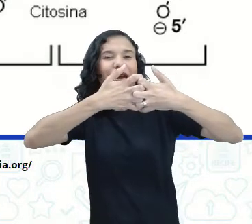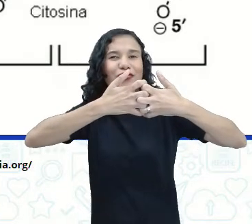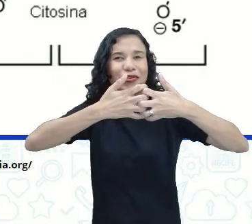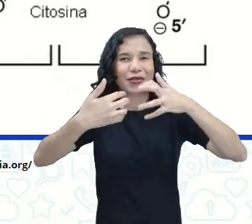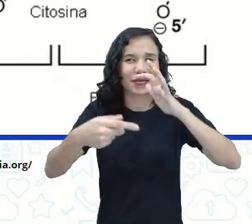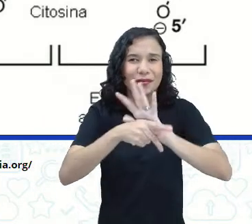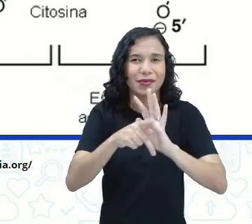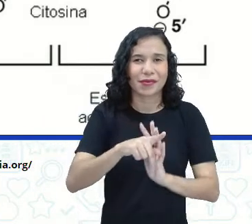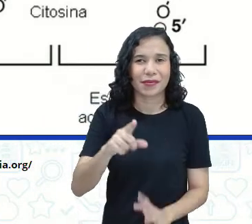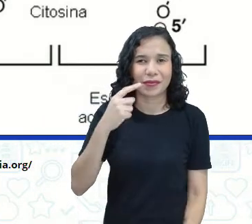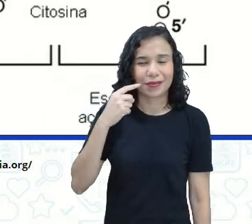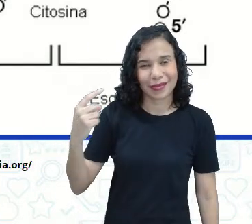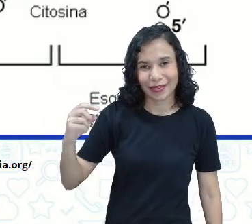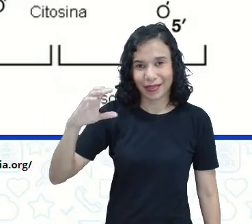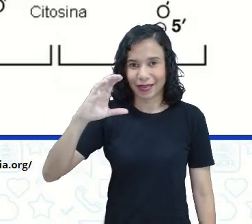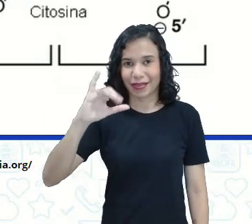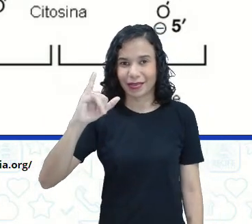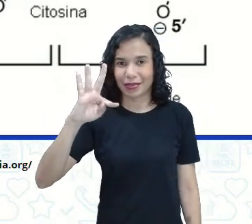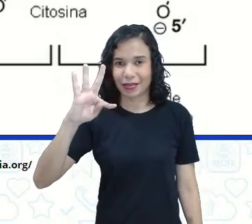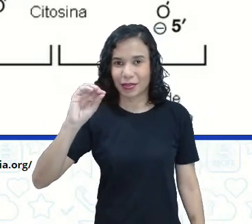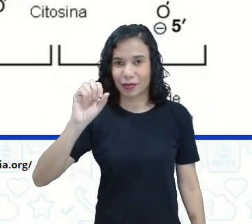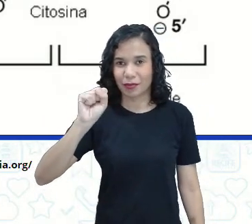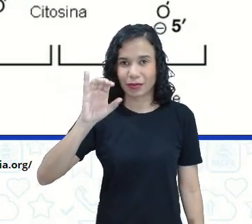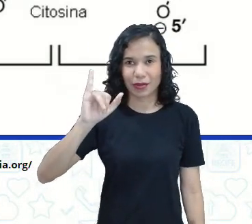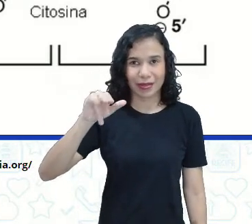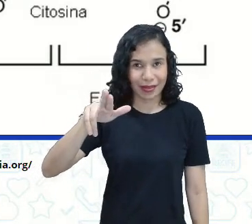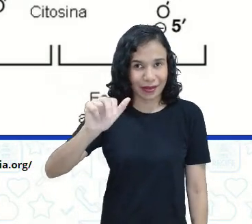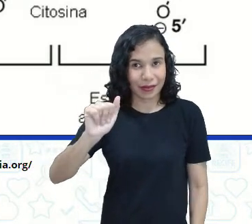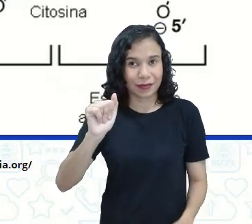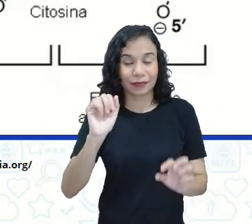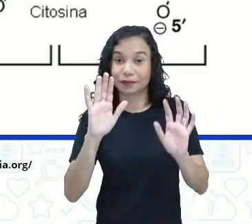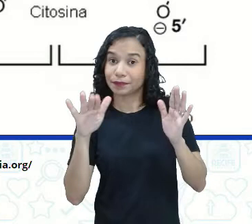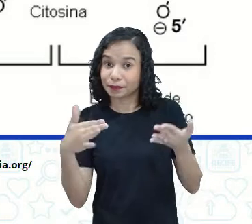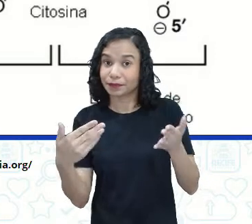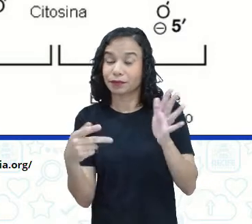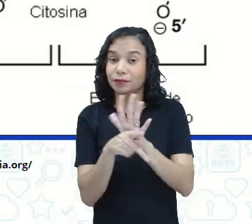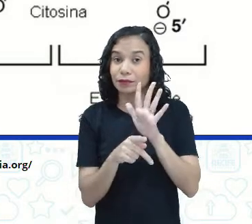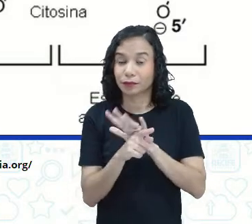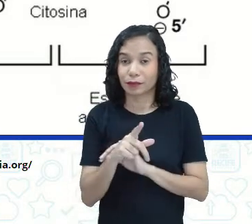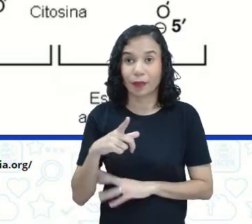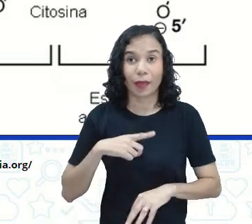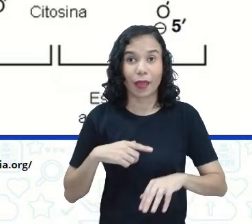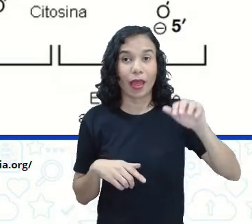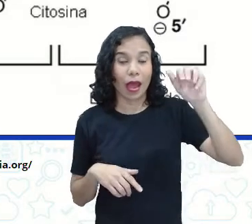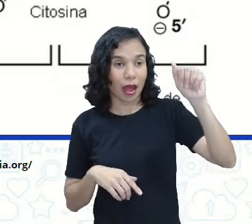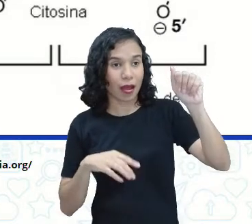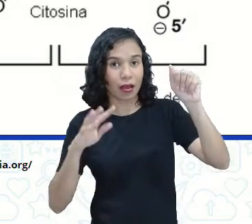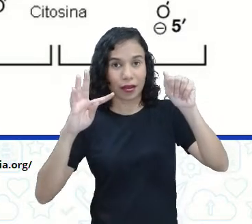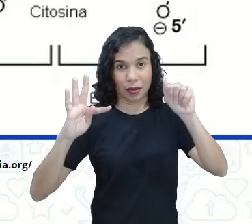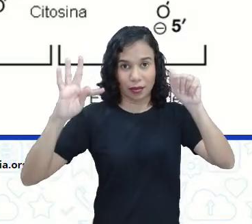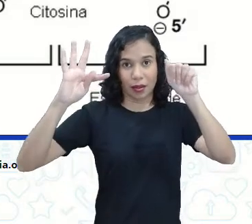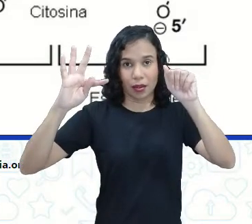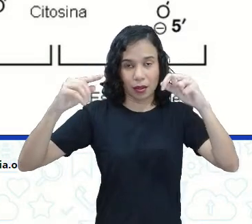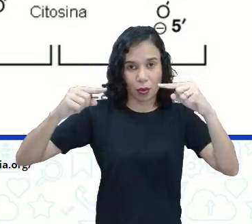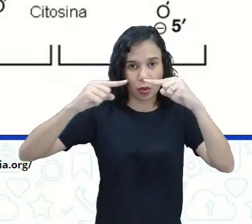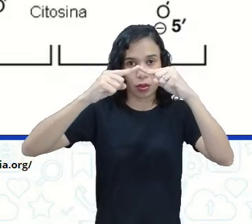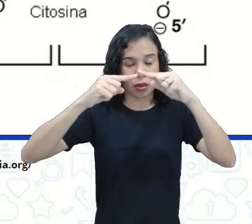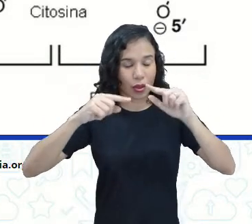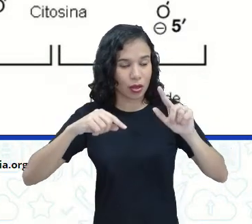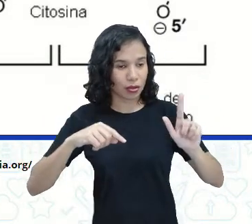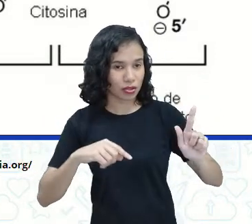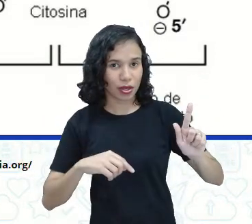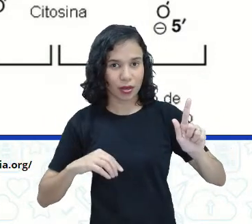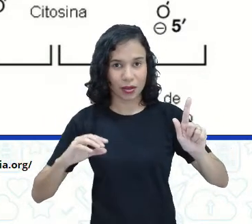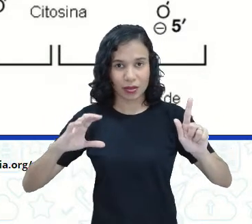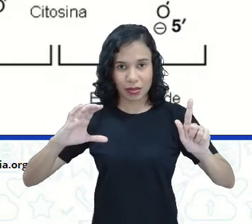parte aí dessa extremidade da citocina. Então, adenina vai se unir à timina, guanina